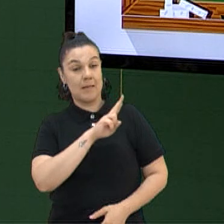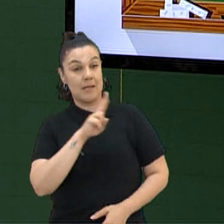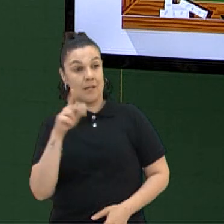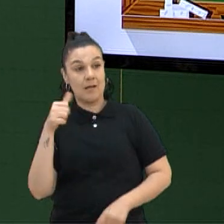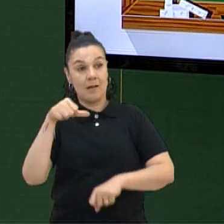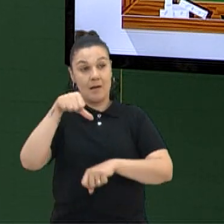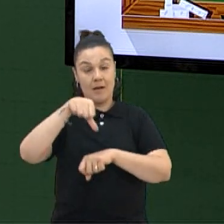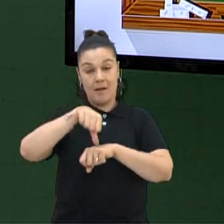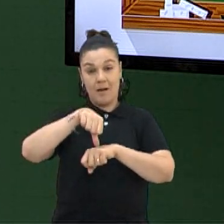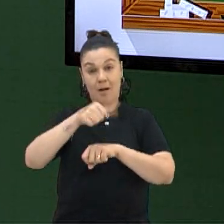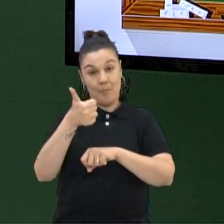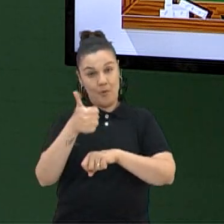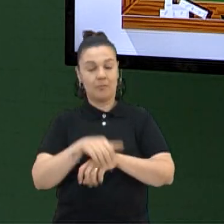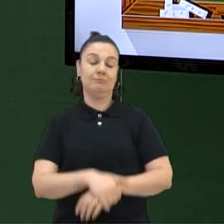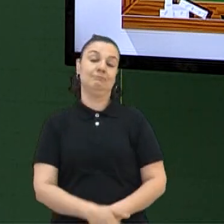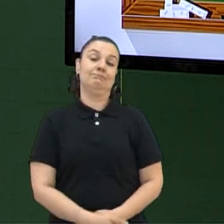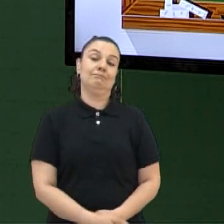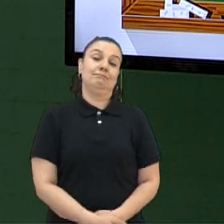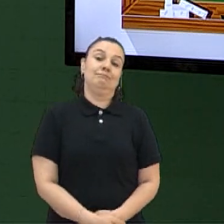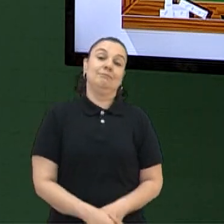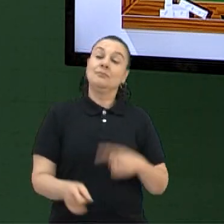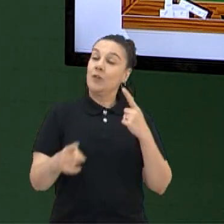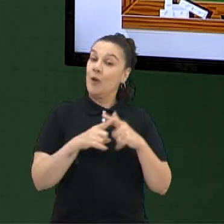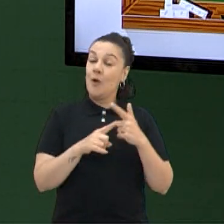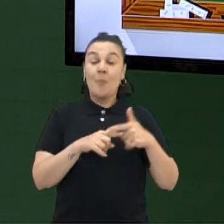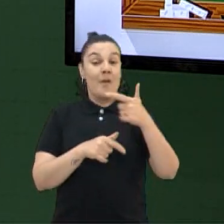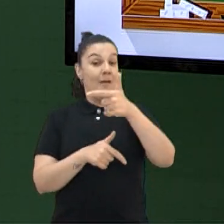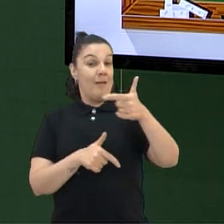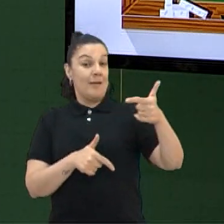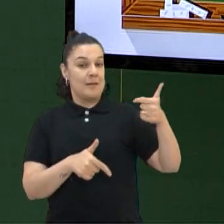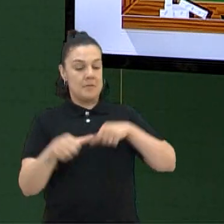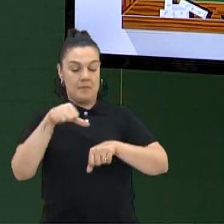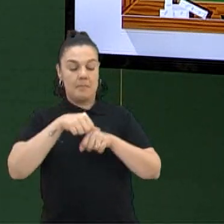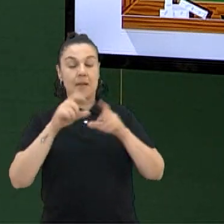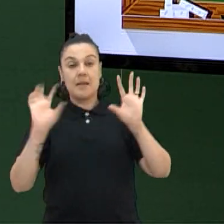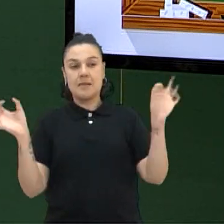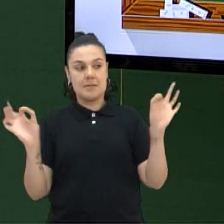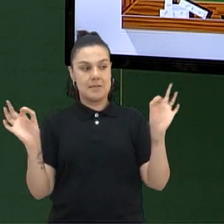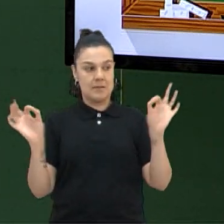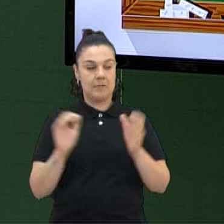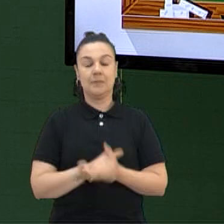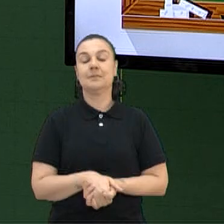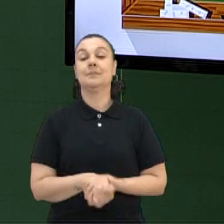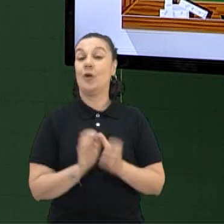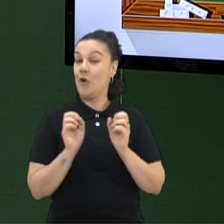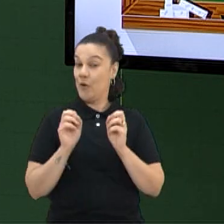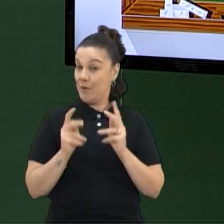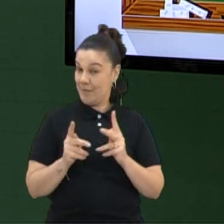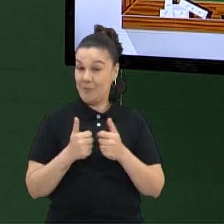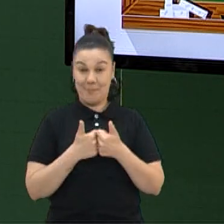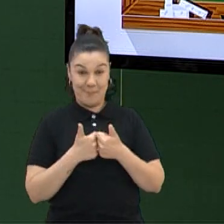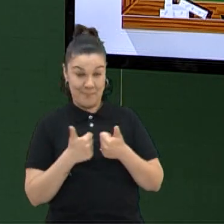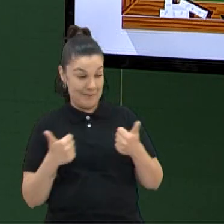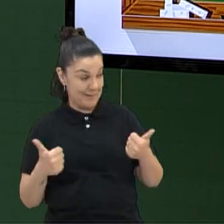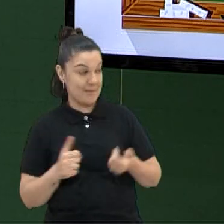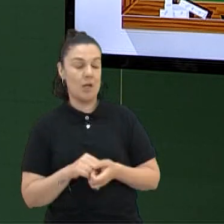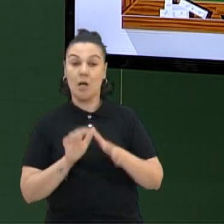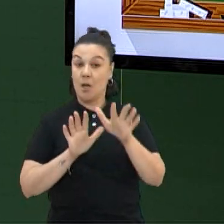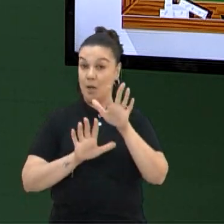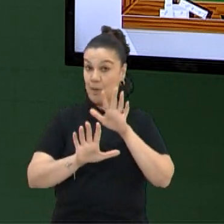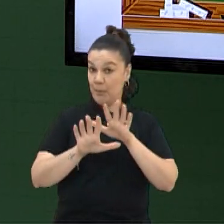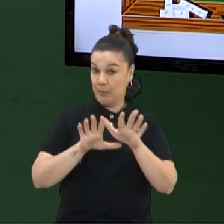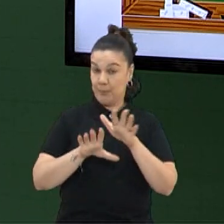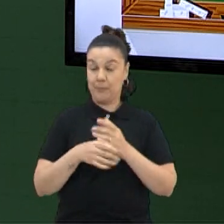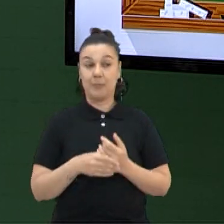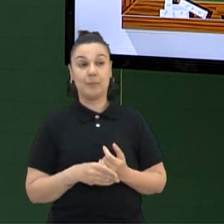que ela é apolar, porque os seus vetores se anulam, beleza? Só cuidado,